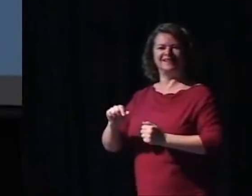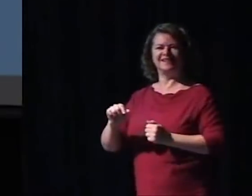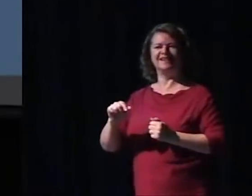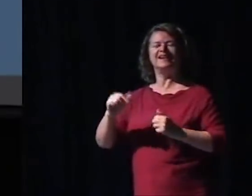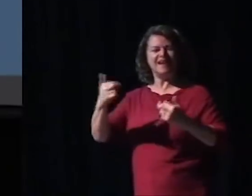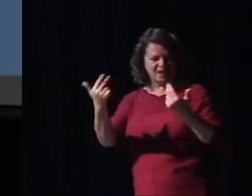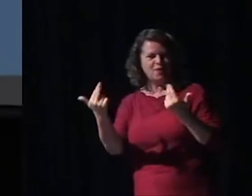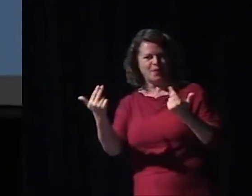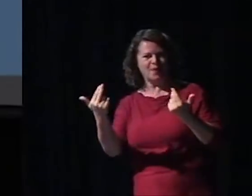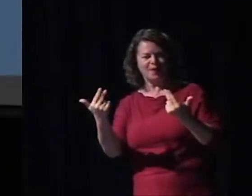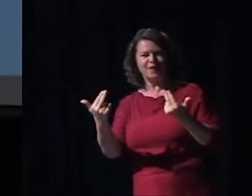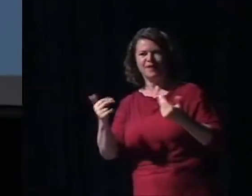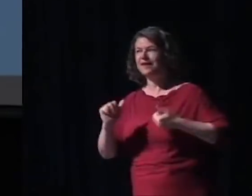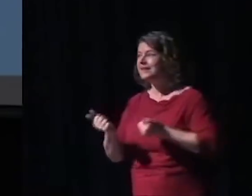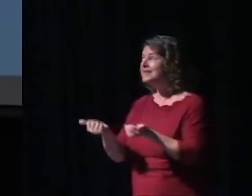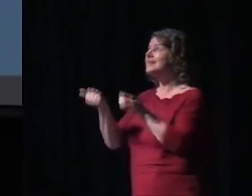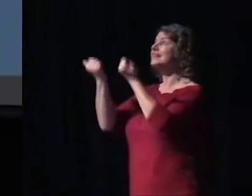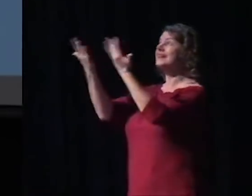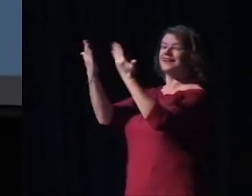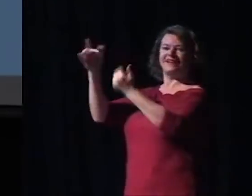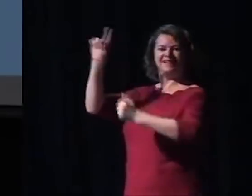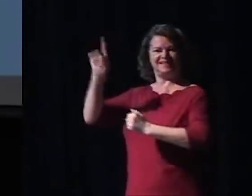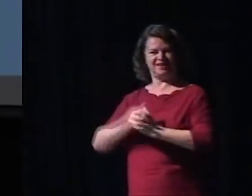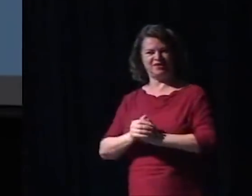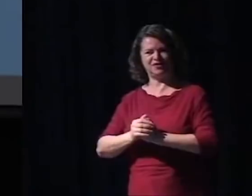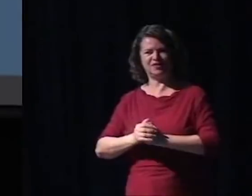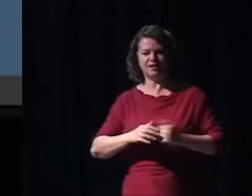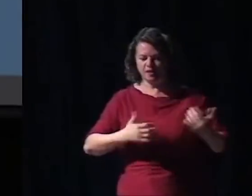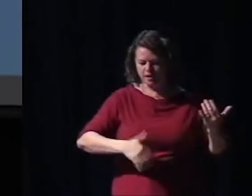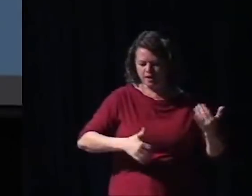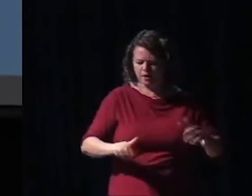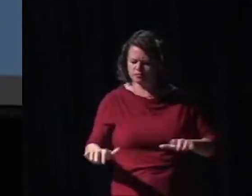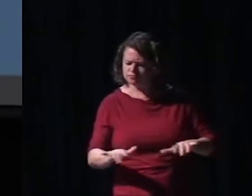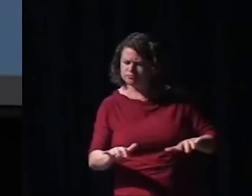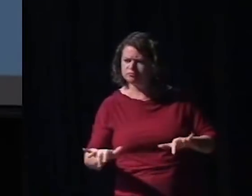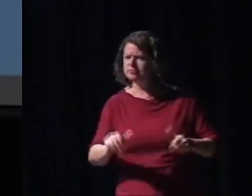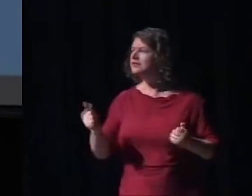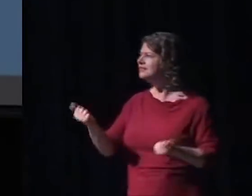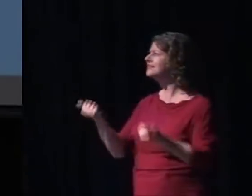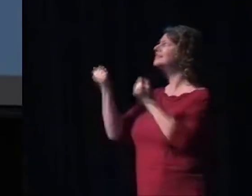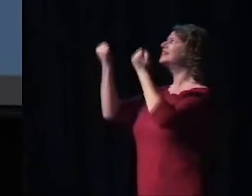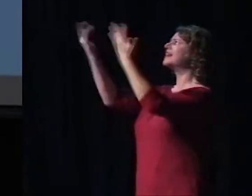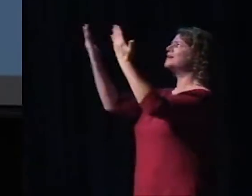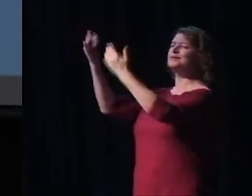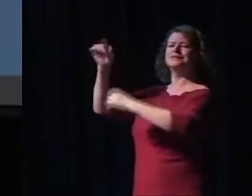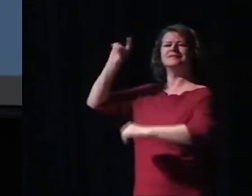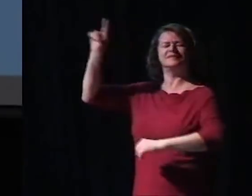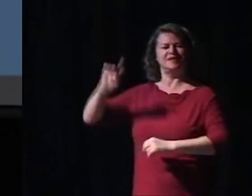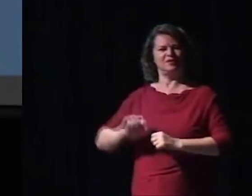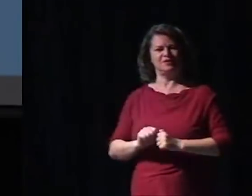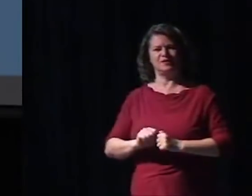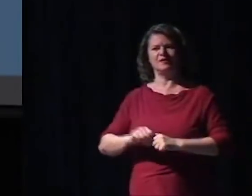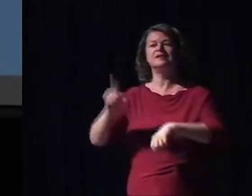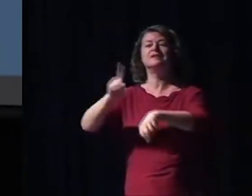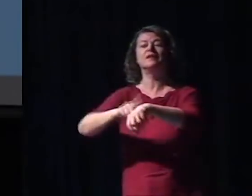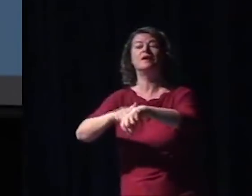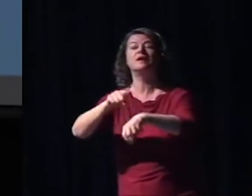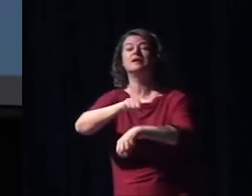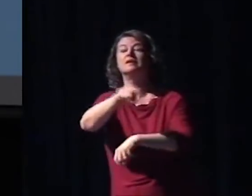Daniel Eiras, nós consagramos o instrumento musical para o culto. A consagração significa que a partir de